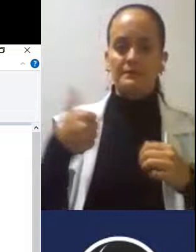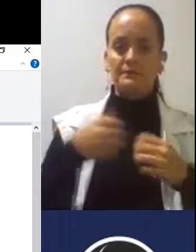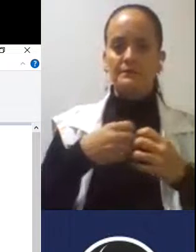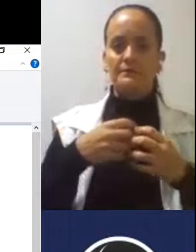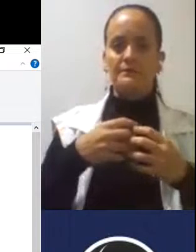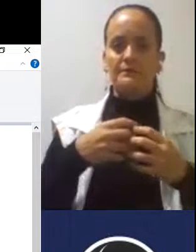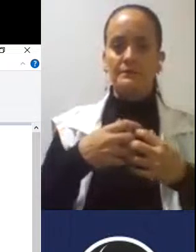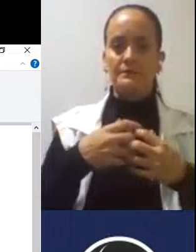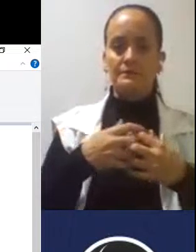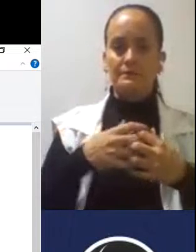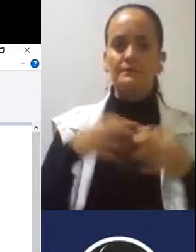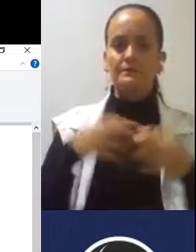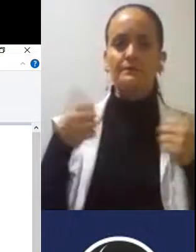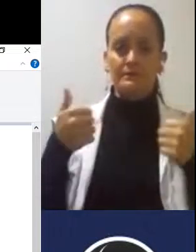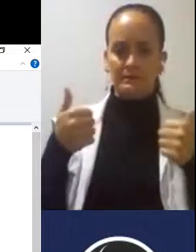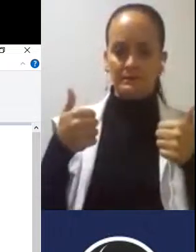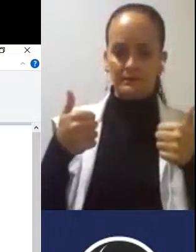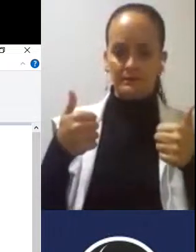Vocês estão vendo?